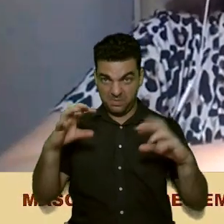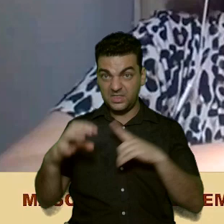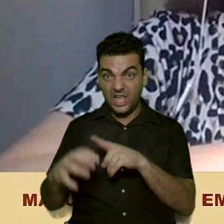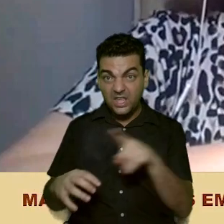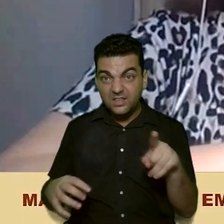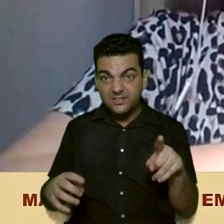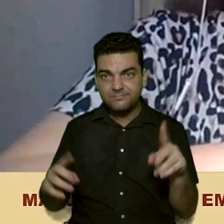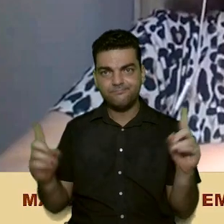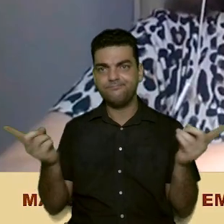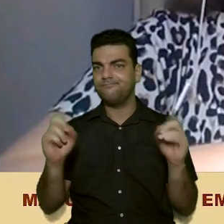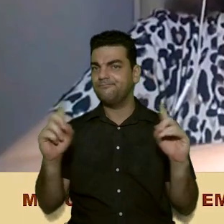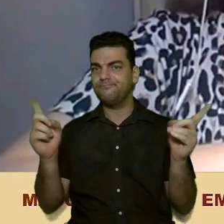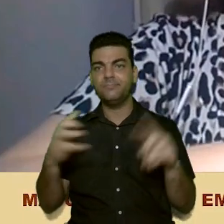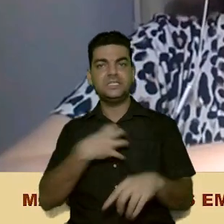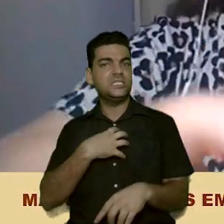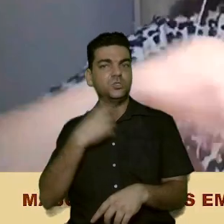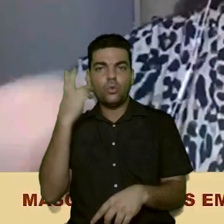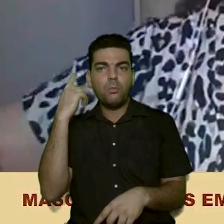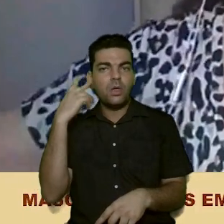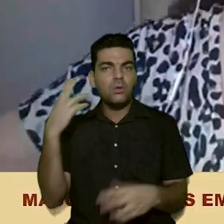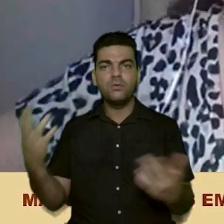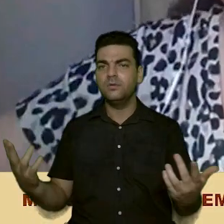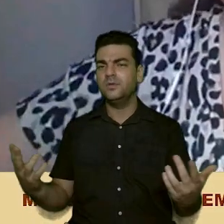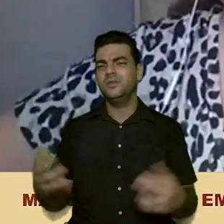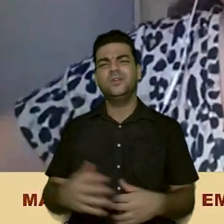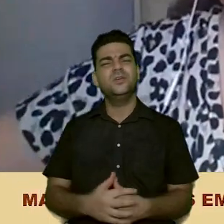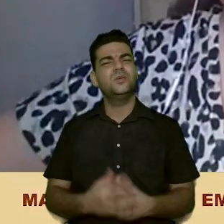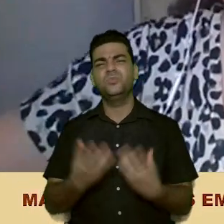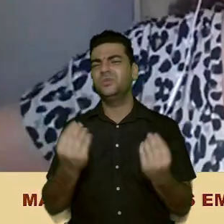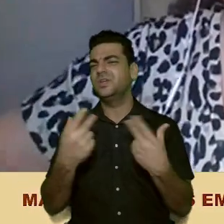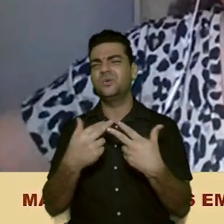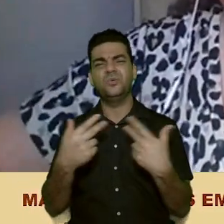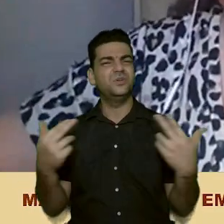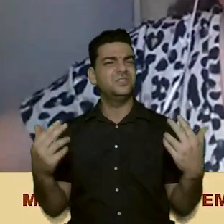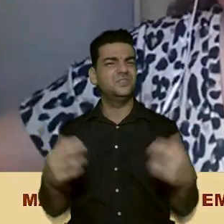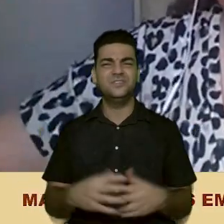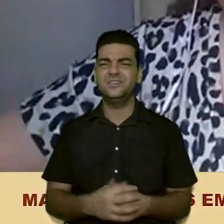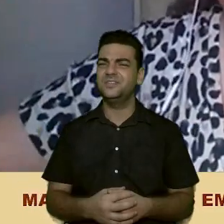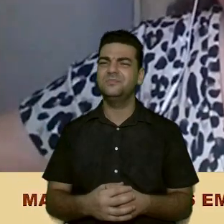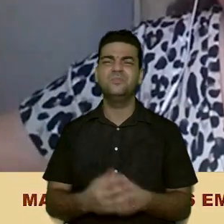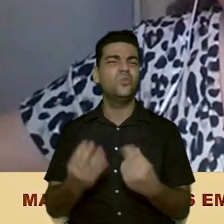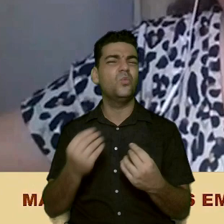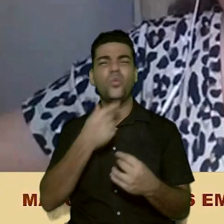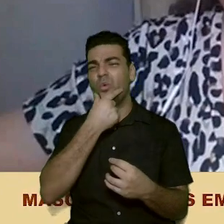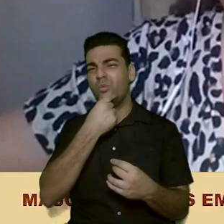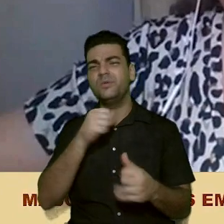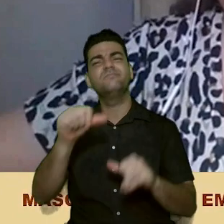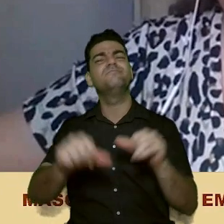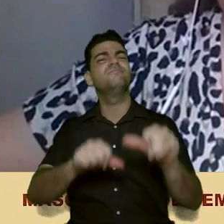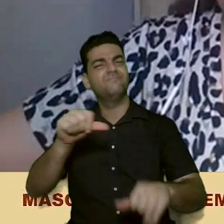assim, são mil lugares que os homens podem, né,